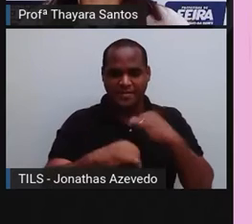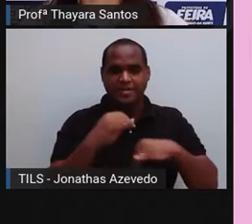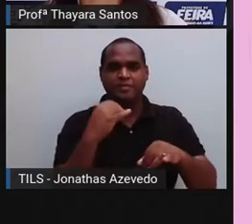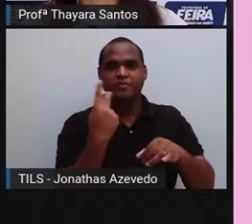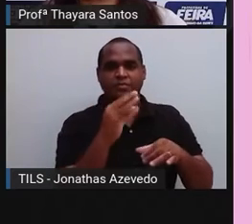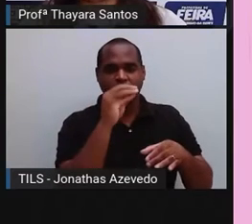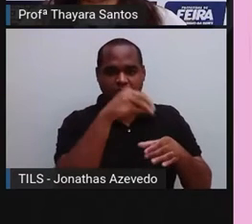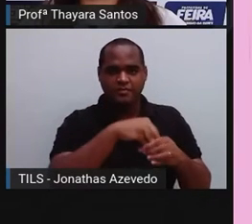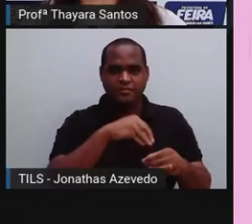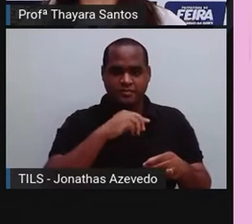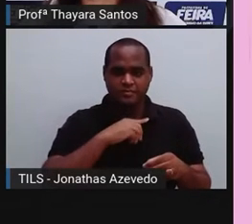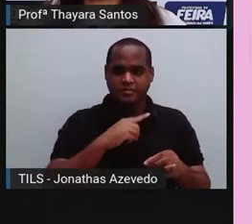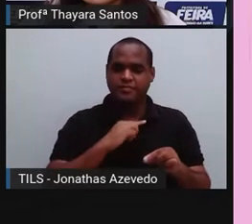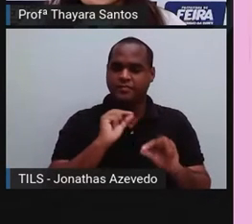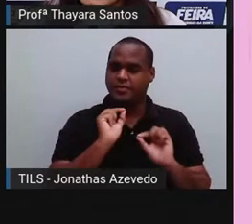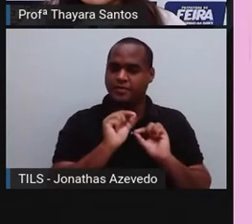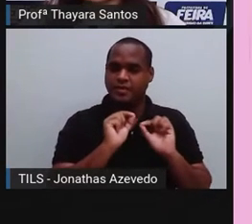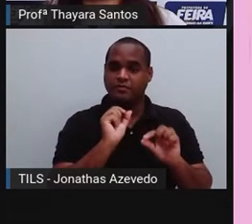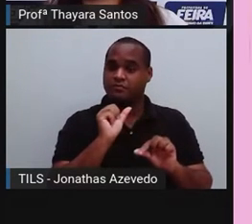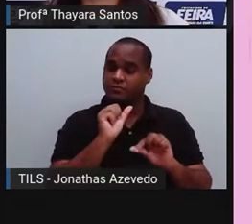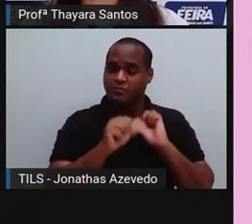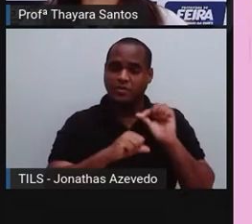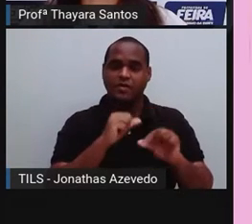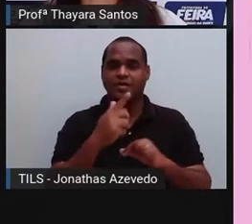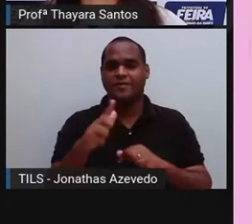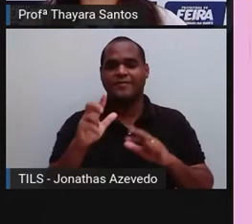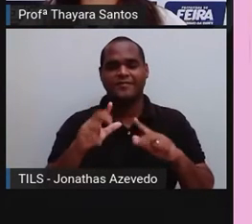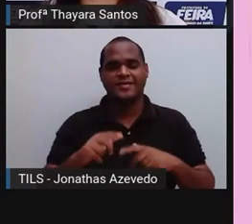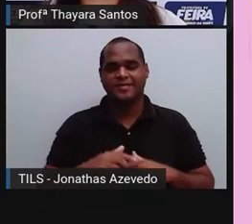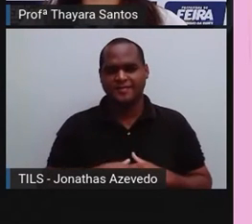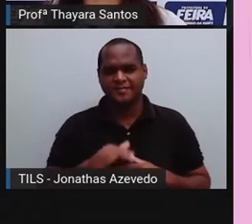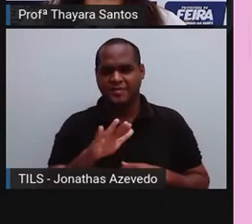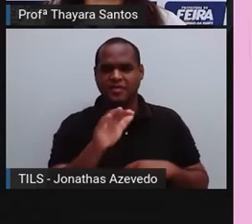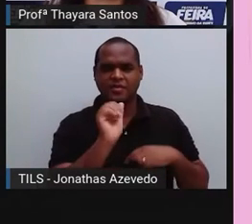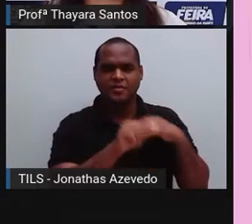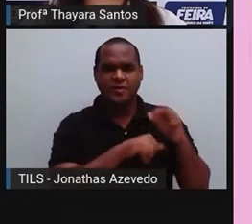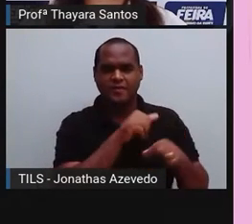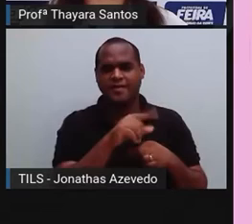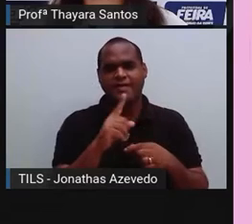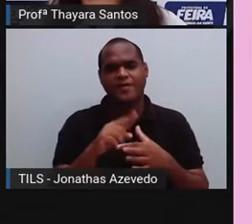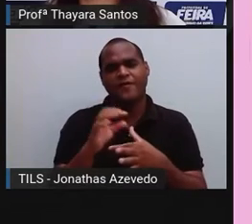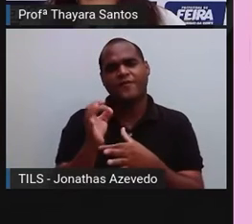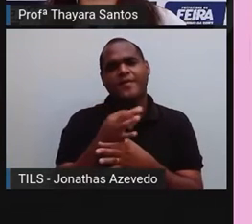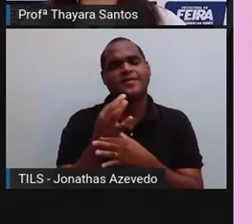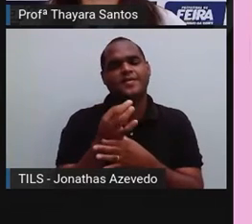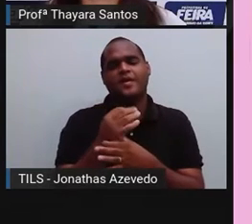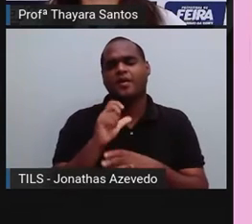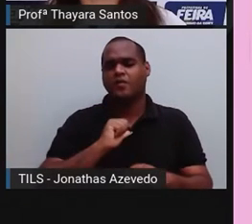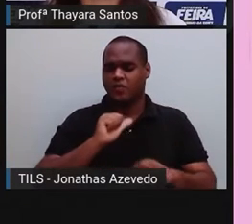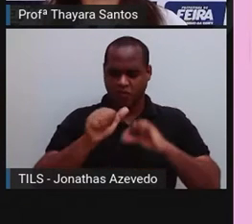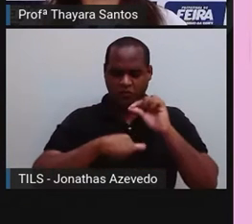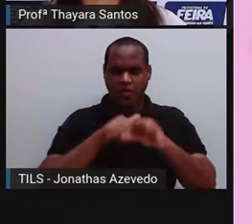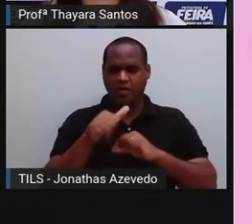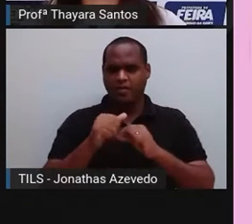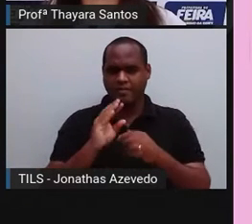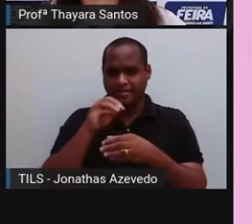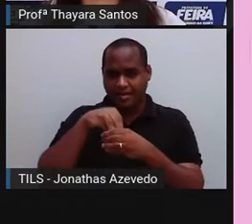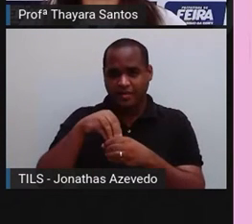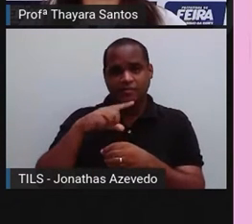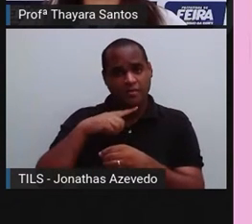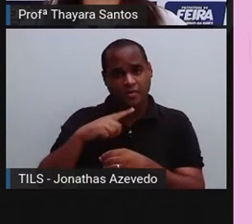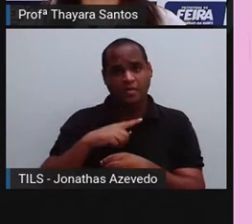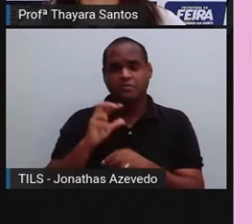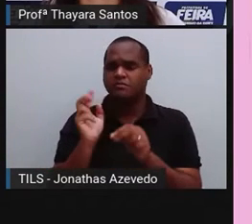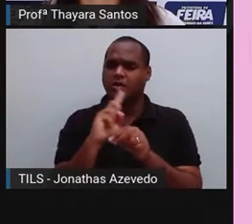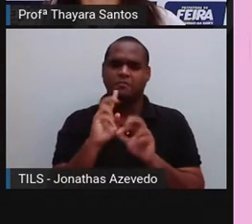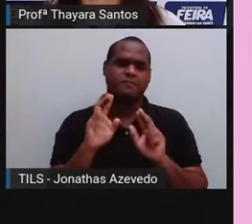dali, aí a gente tem uma transformação química. Já uma transformação física, a gente não muda a composição da matéria,